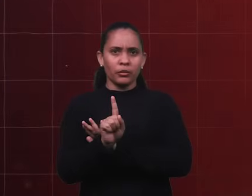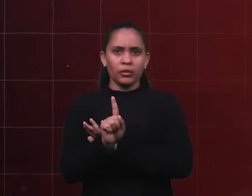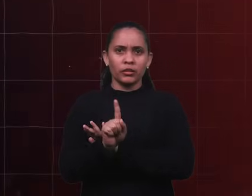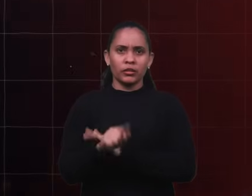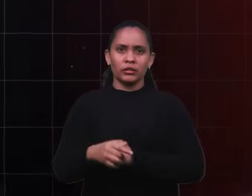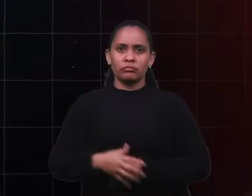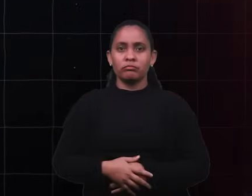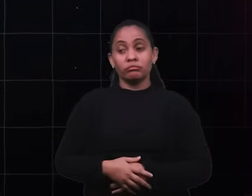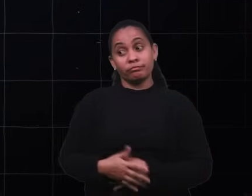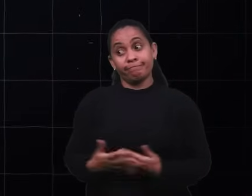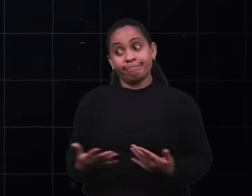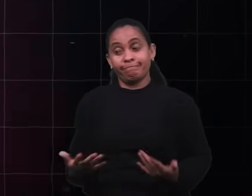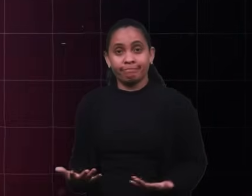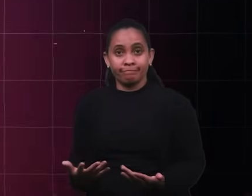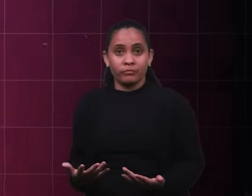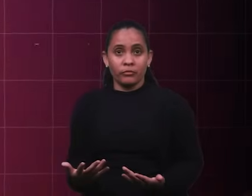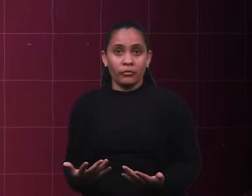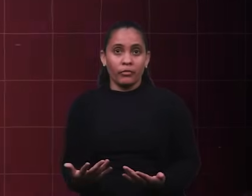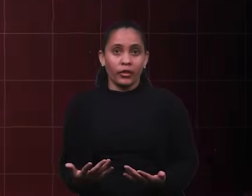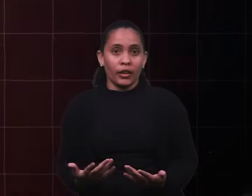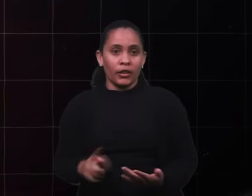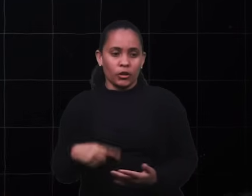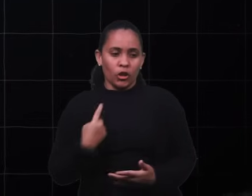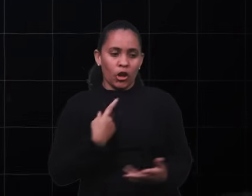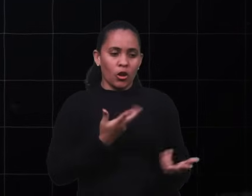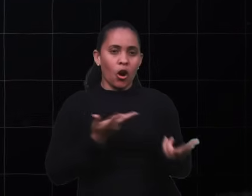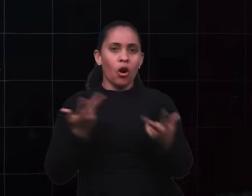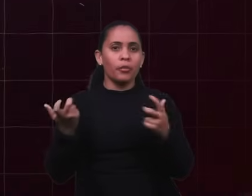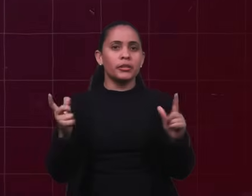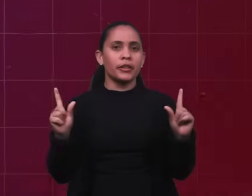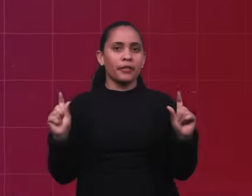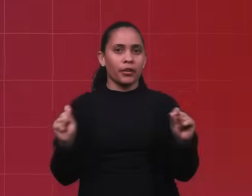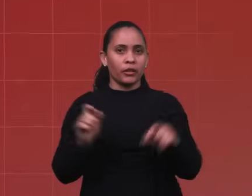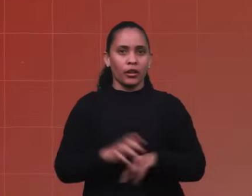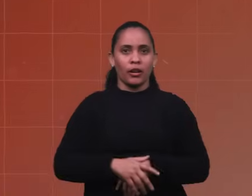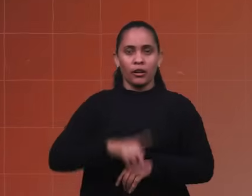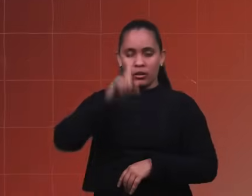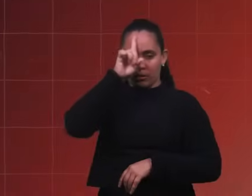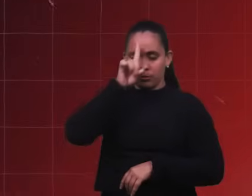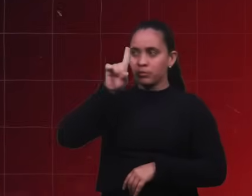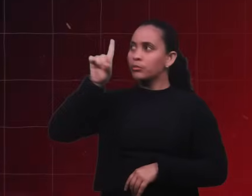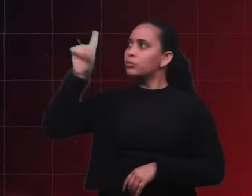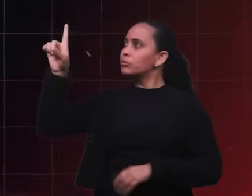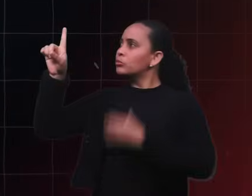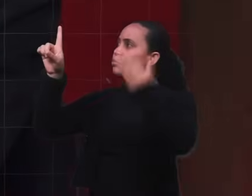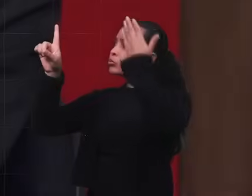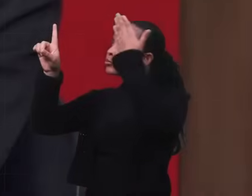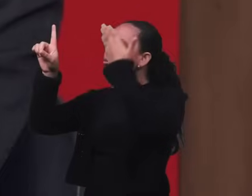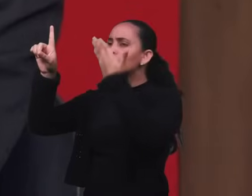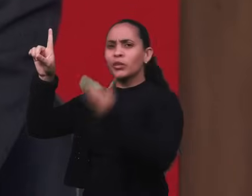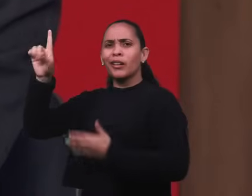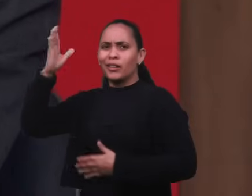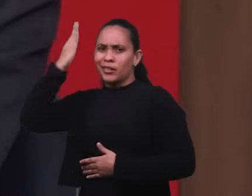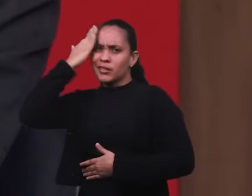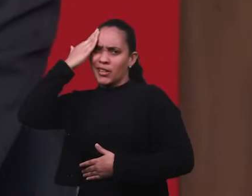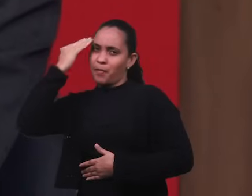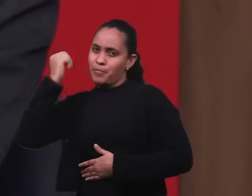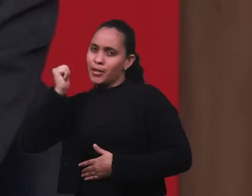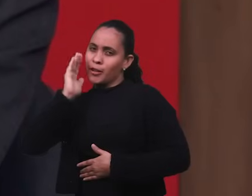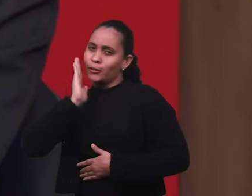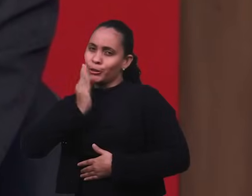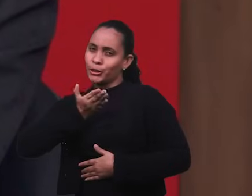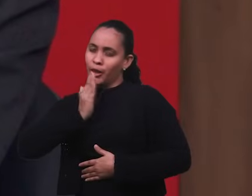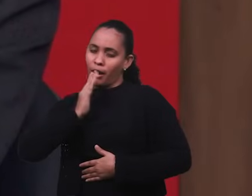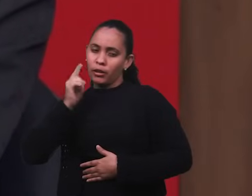tu disseste. Então, nós vamos observar que o Senhor, na sua onisciência, ele já sabia que Judas